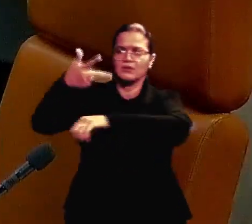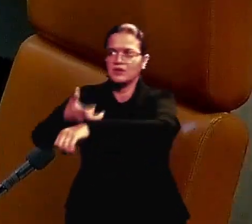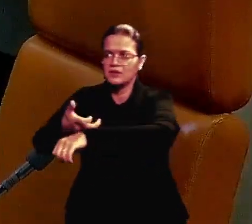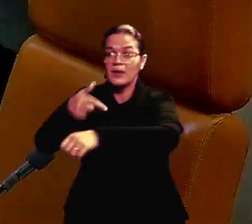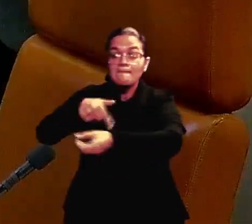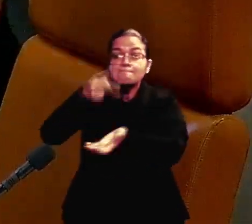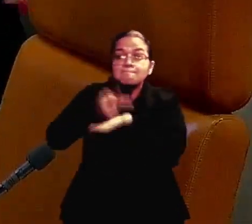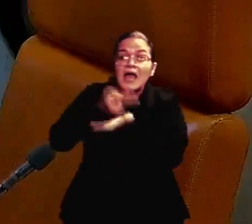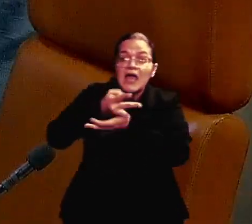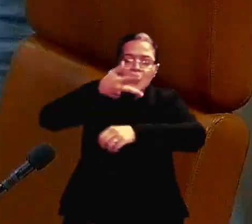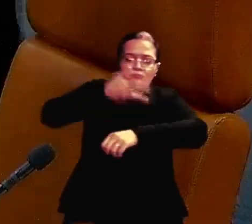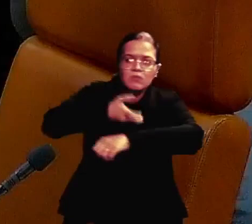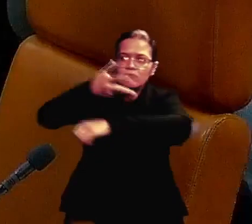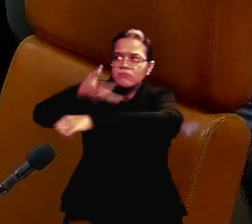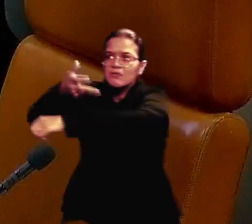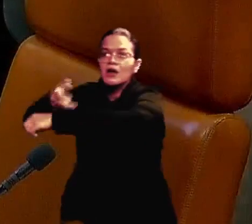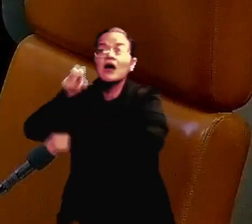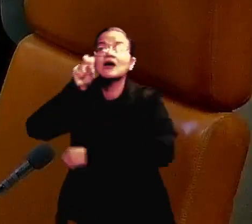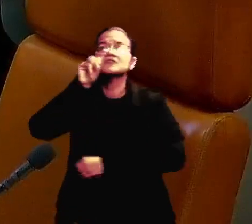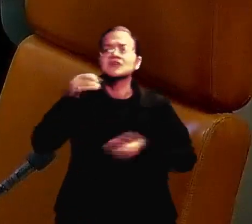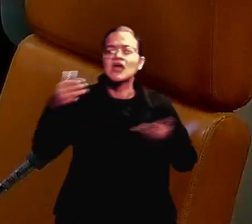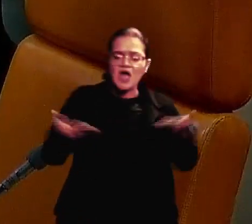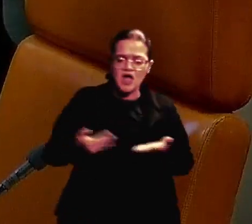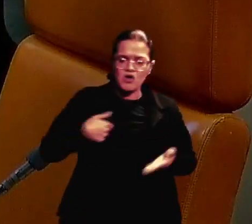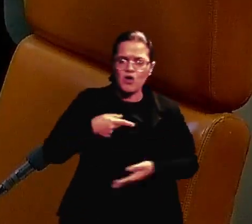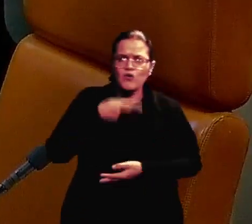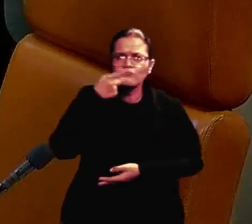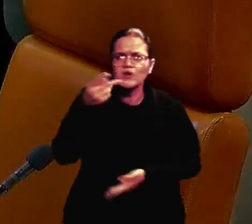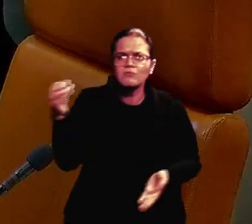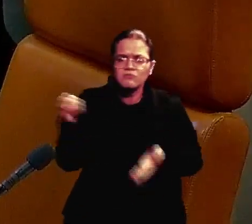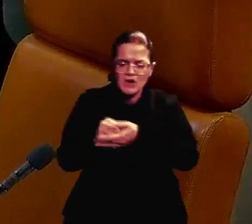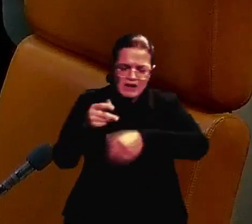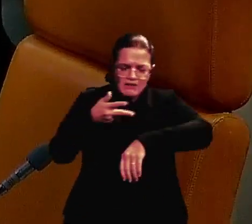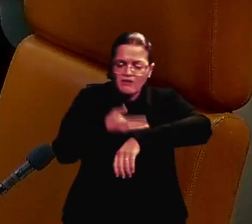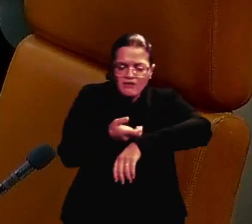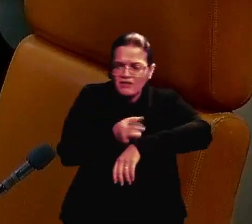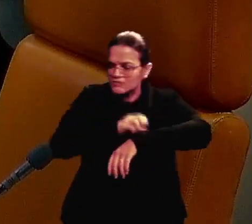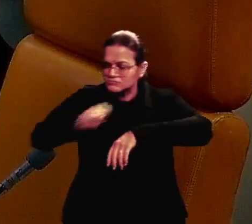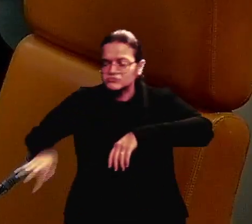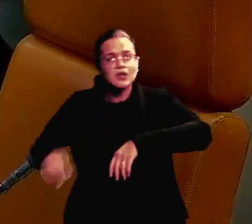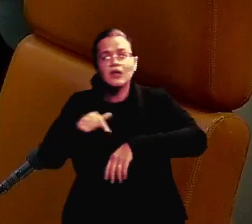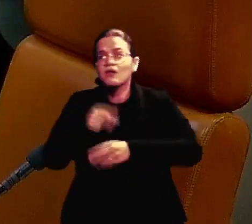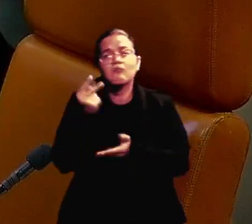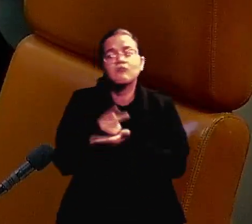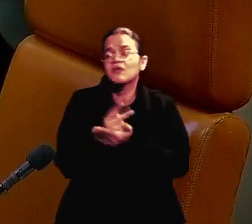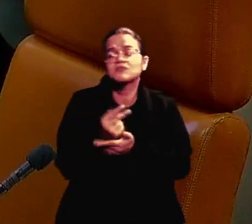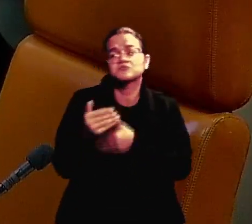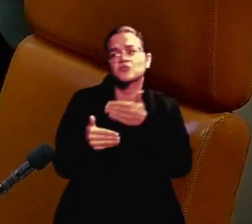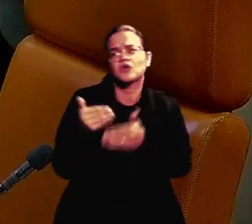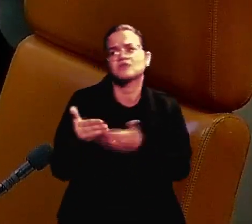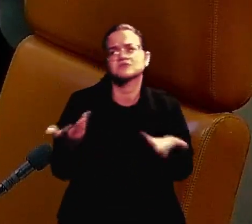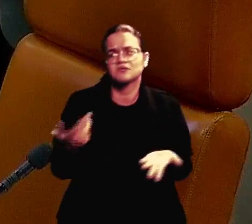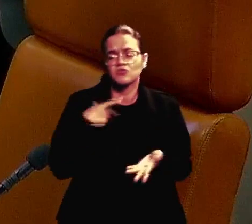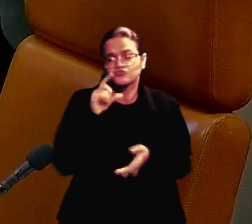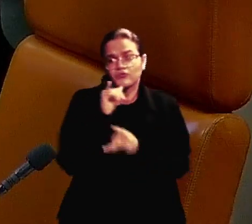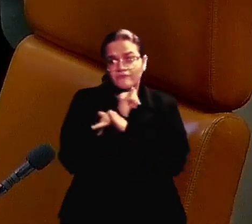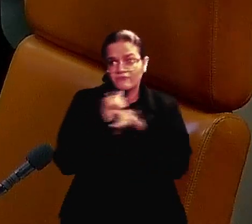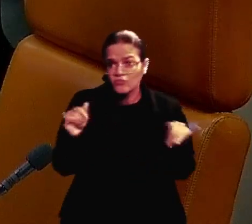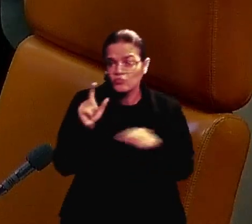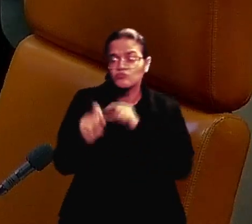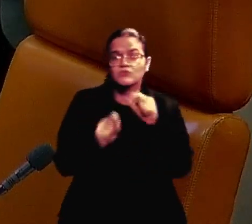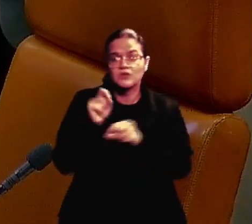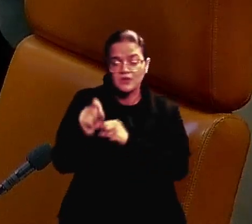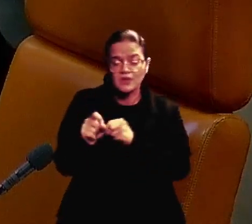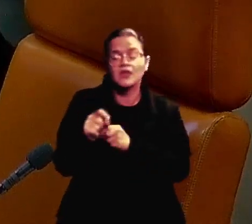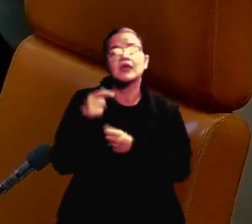num momento como esse, incluindo a agulha descartável, entende? Né? É o mesmo processo. Então, eu quero apenas chamar a atenção,